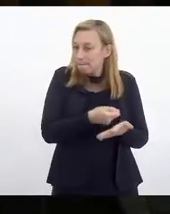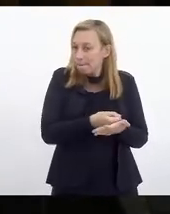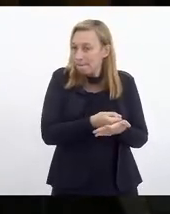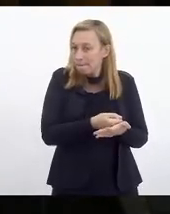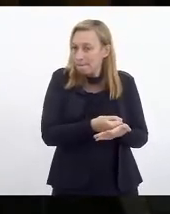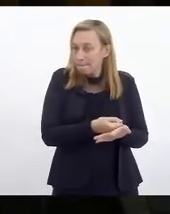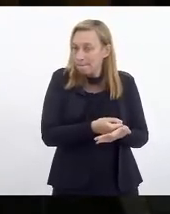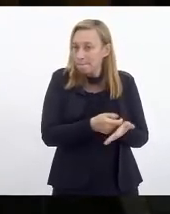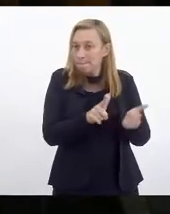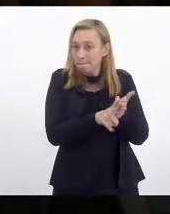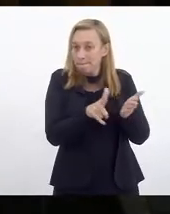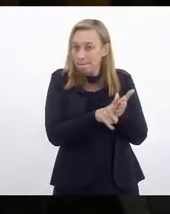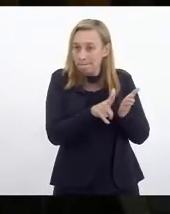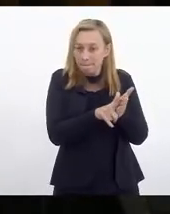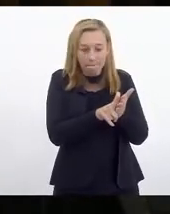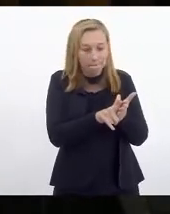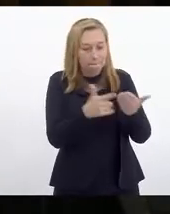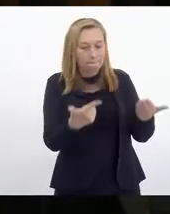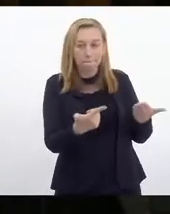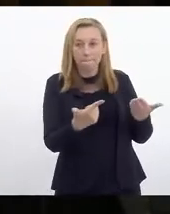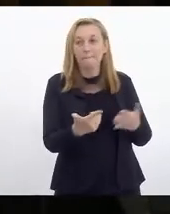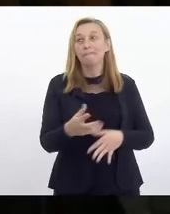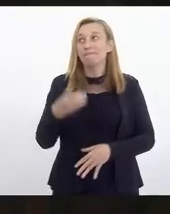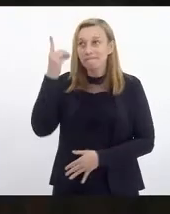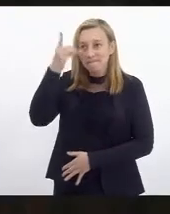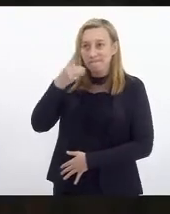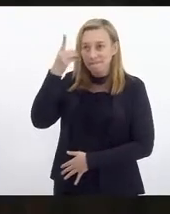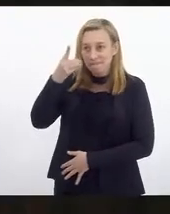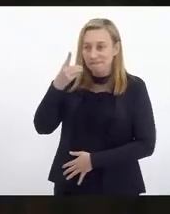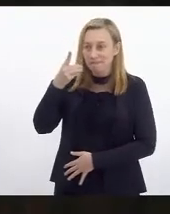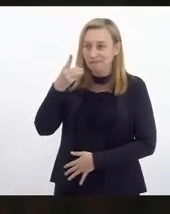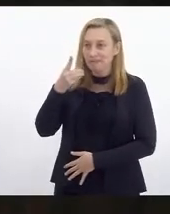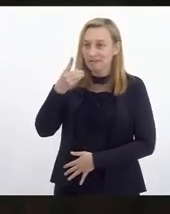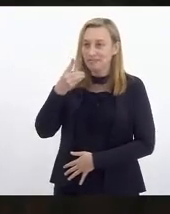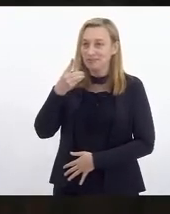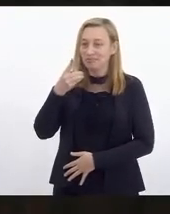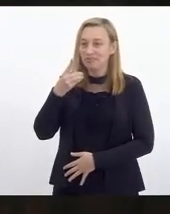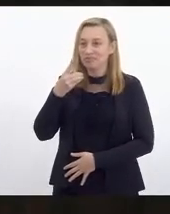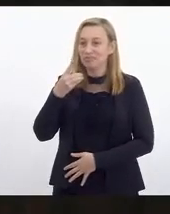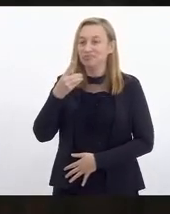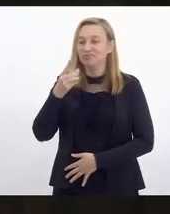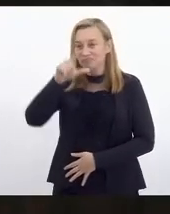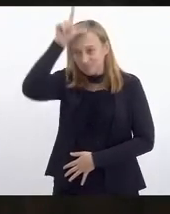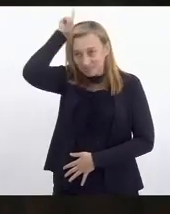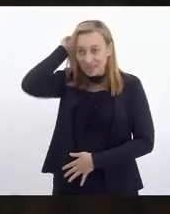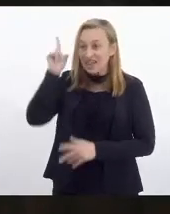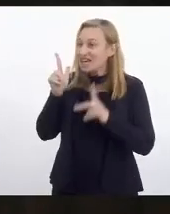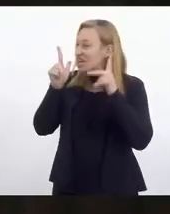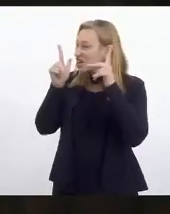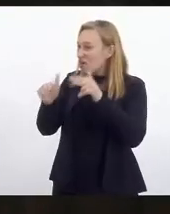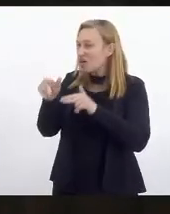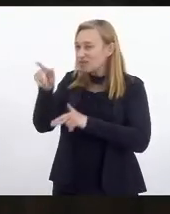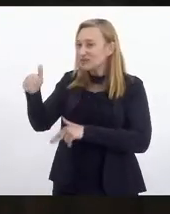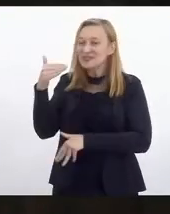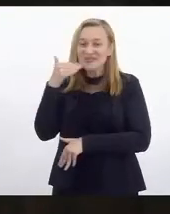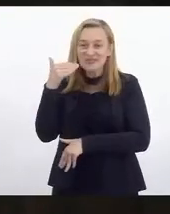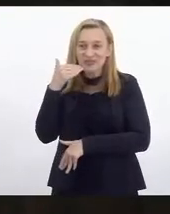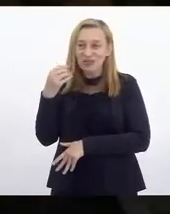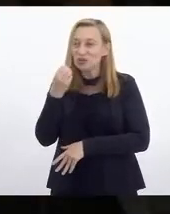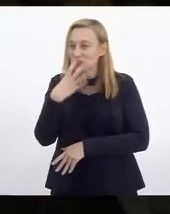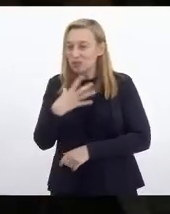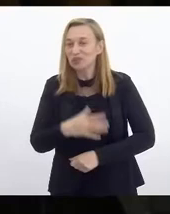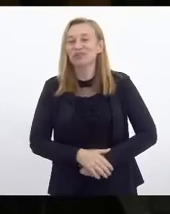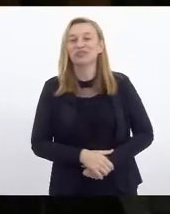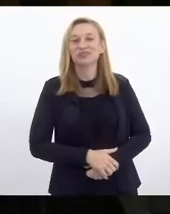obrigatoriamente no papel jornal. Deputado Luiz Paulo, um bom defeito, exatamente igual a Vossa Excelência.